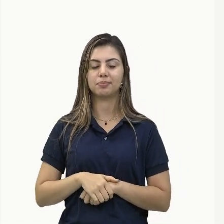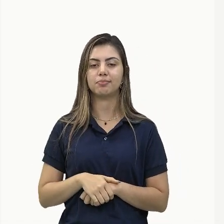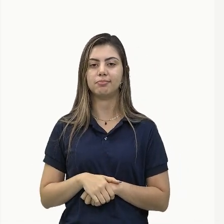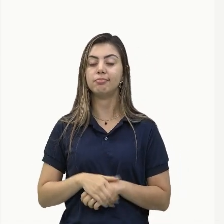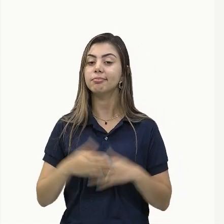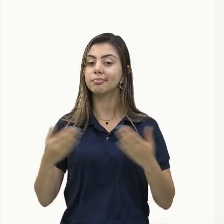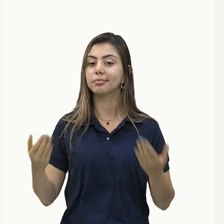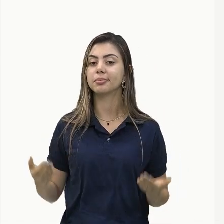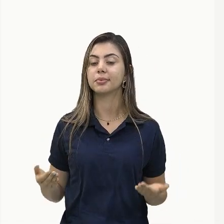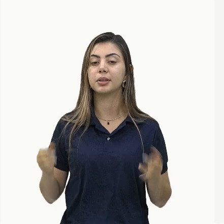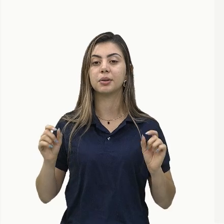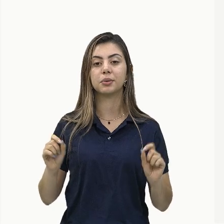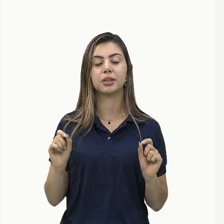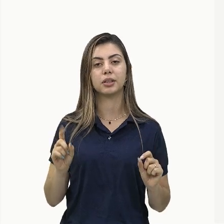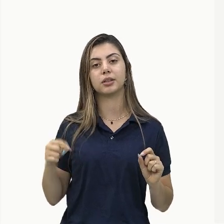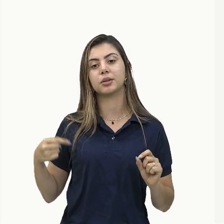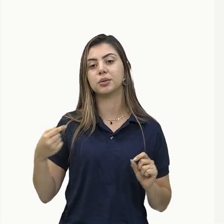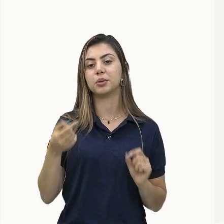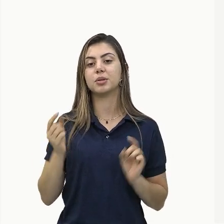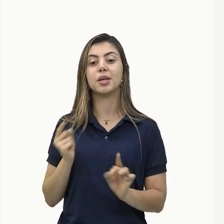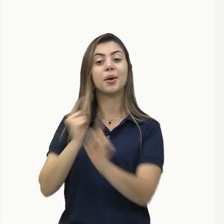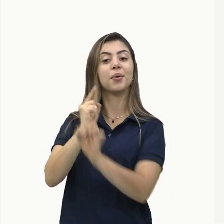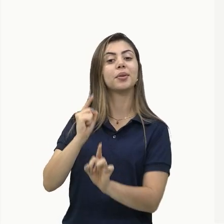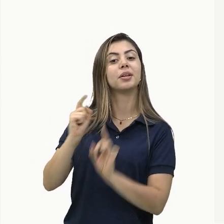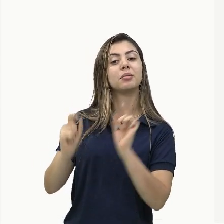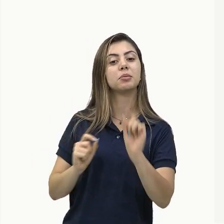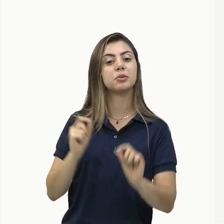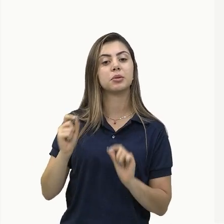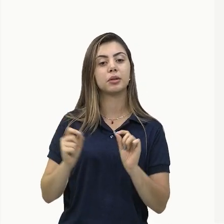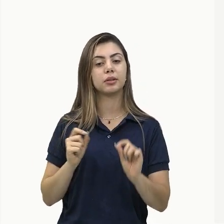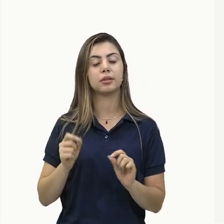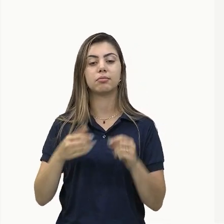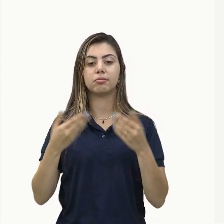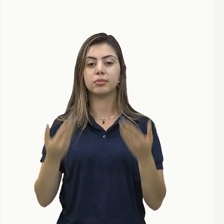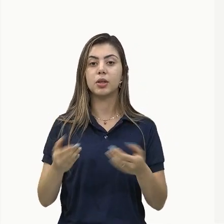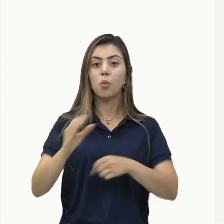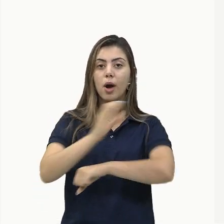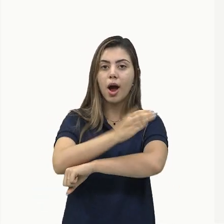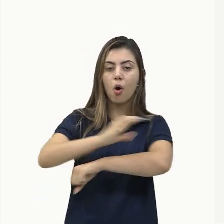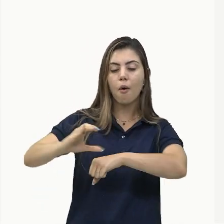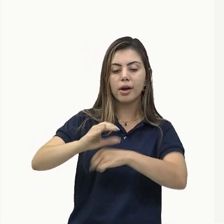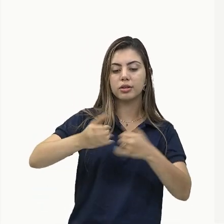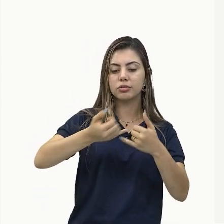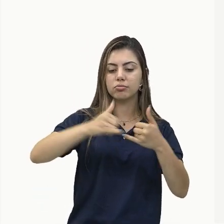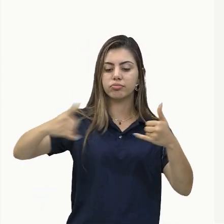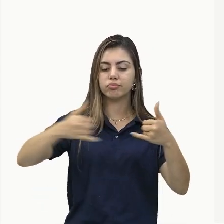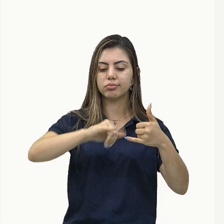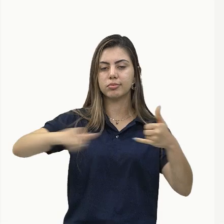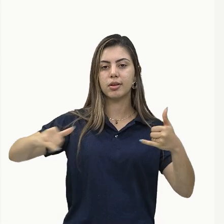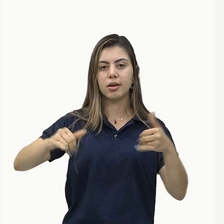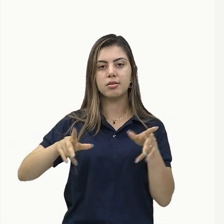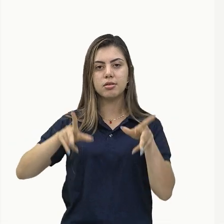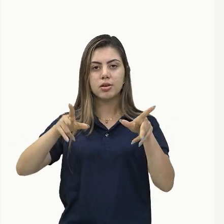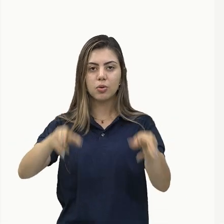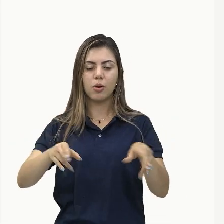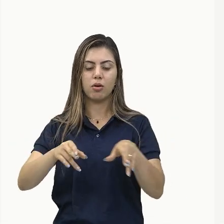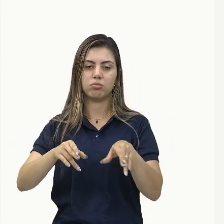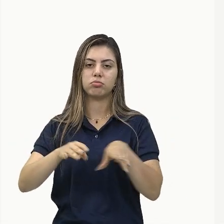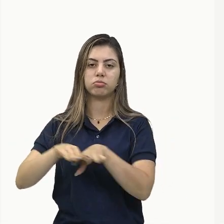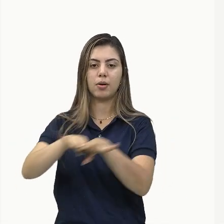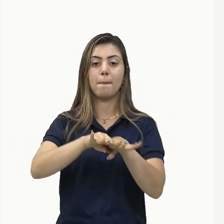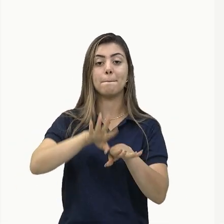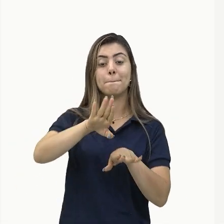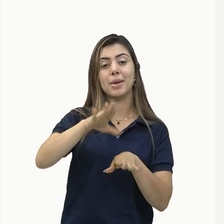pessoal? Então, a gente tem aqui, ó, que a corrente é a mesma, mas a DDP é dividida entre os resistores